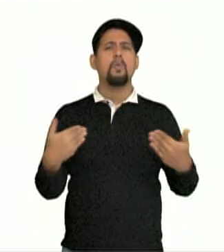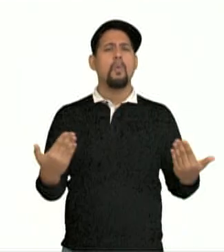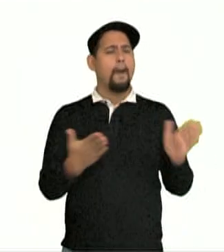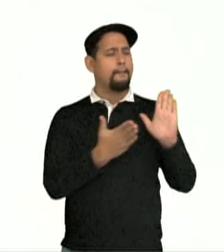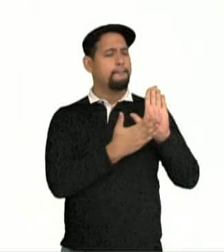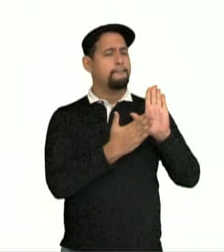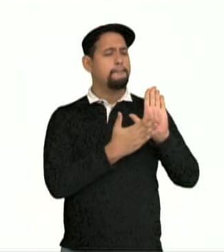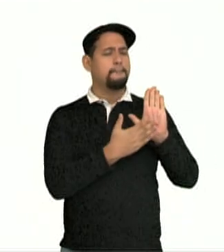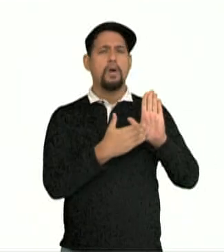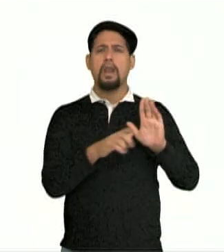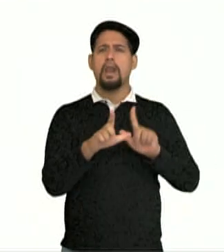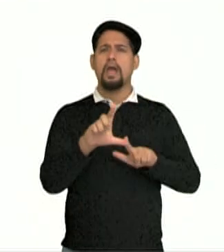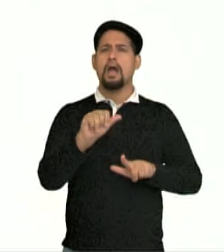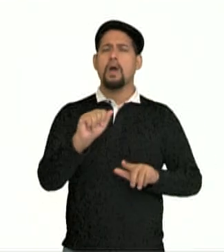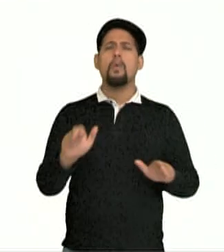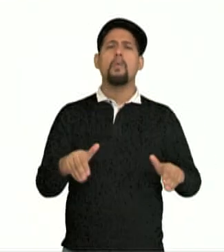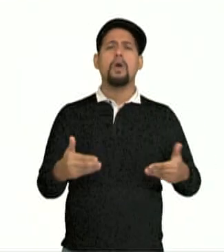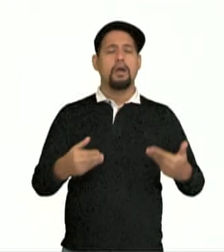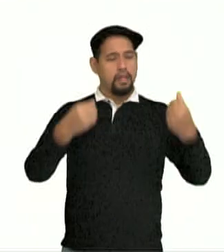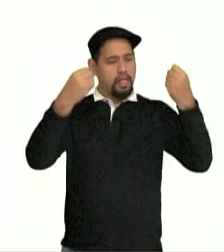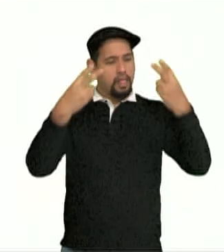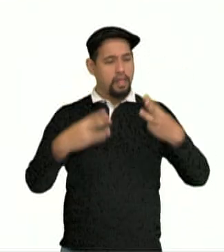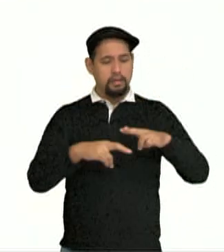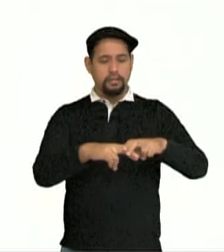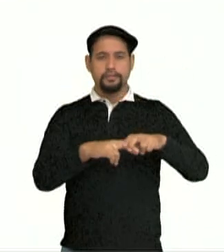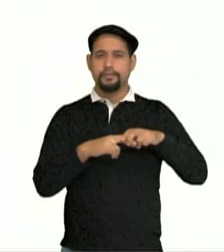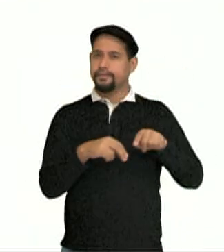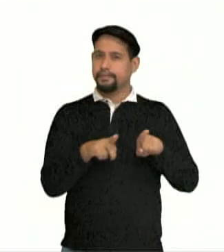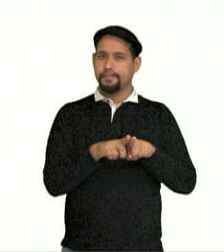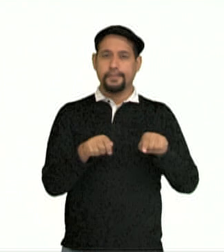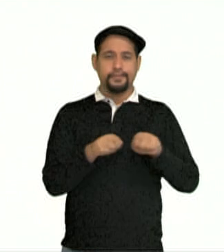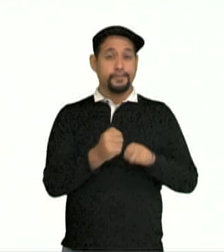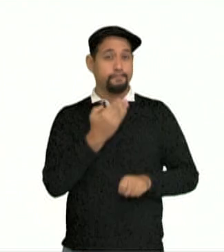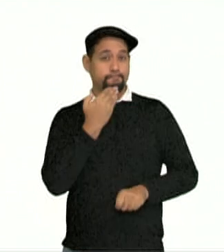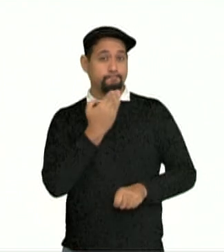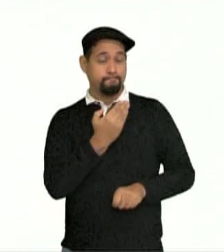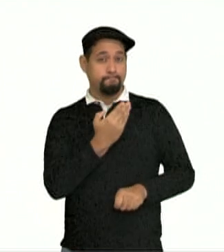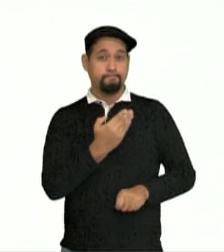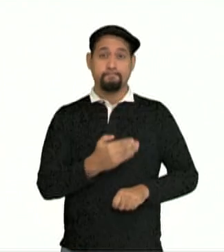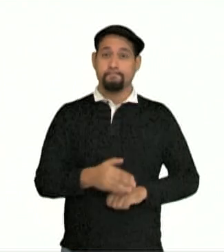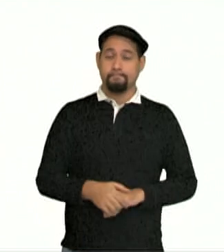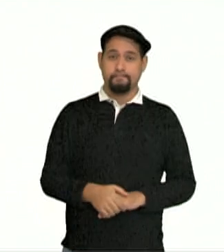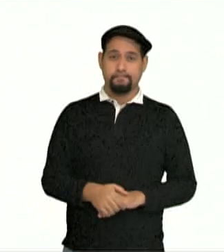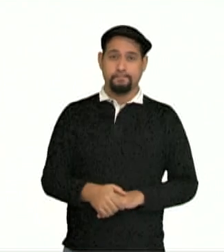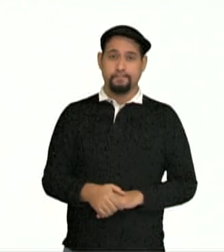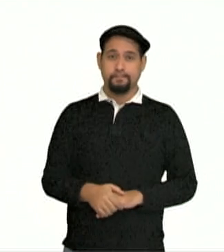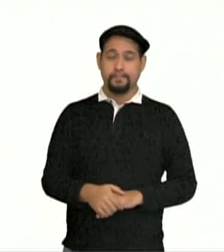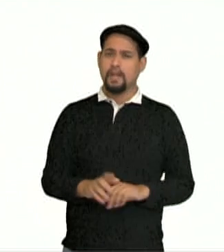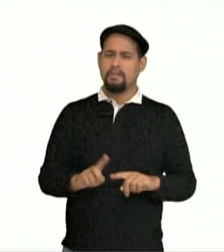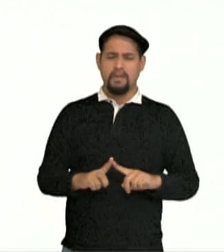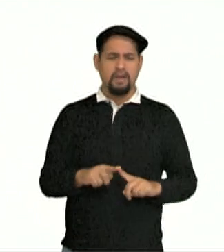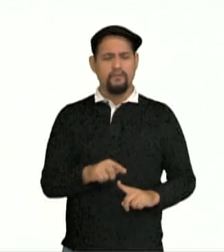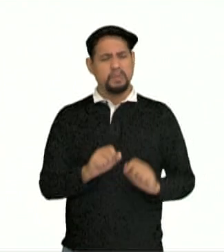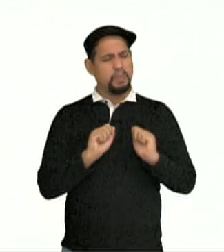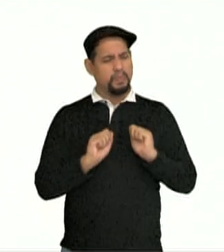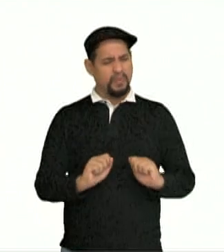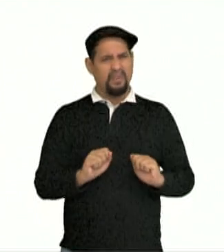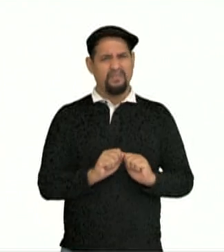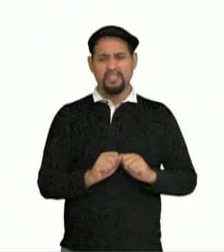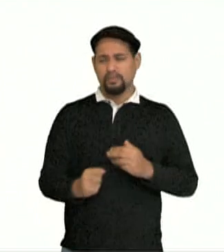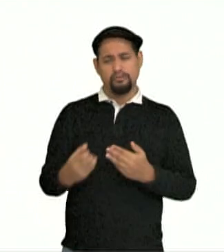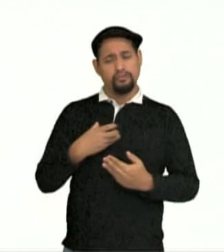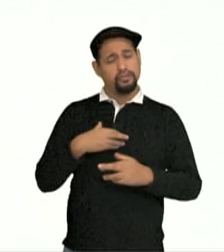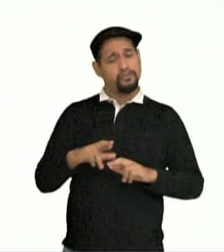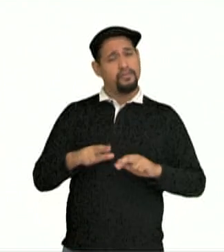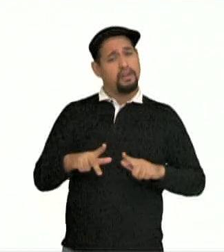na letra A? Explique o motivo da personagem fazer esse pedido ao cobrador. Mas você podia fazer isso de uma